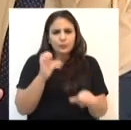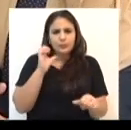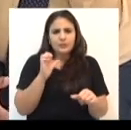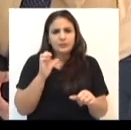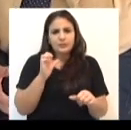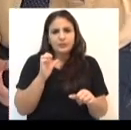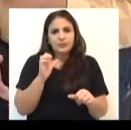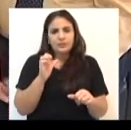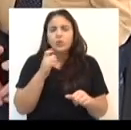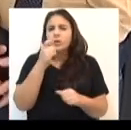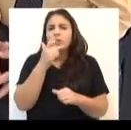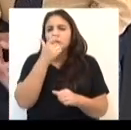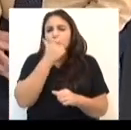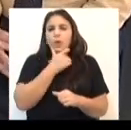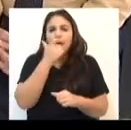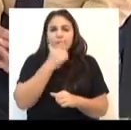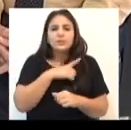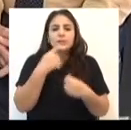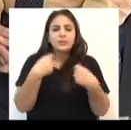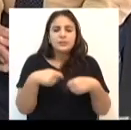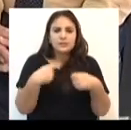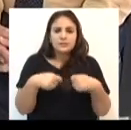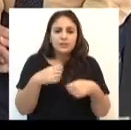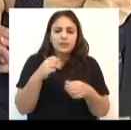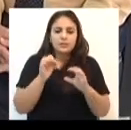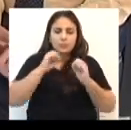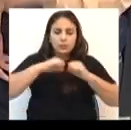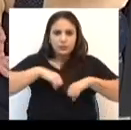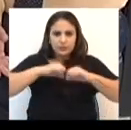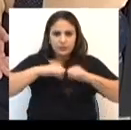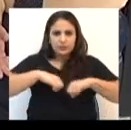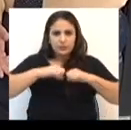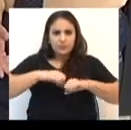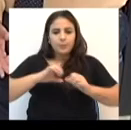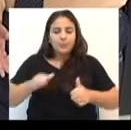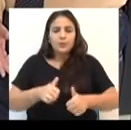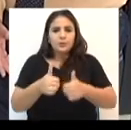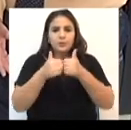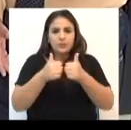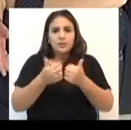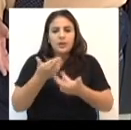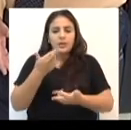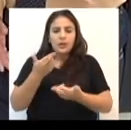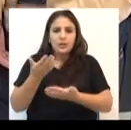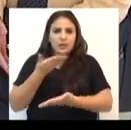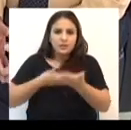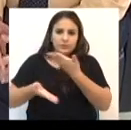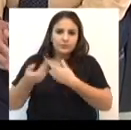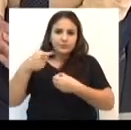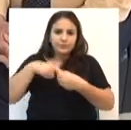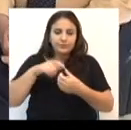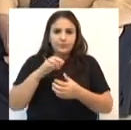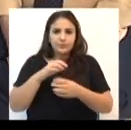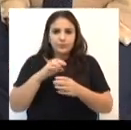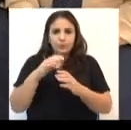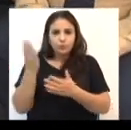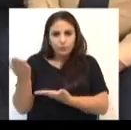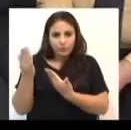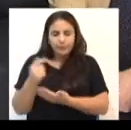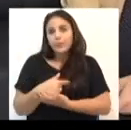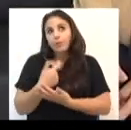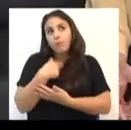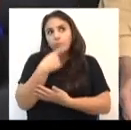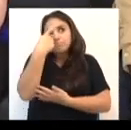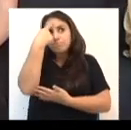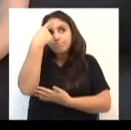mudança no ECA, que mudanças seriam necessárias, então, no sistema para melhorar aí a ressocialização desses jovens?